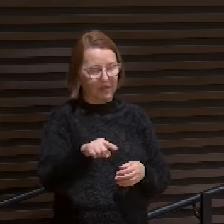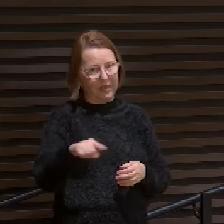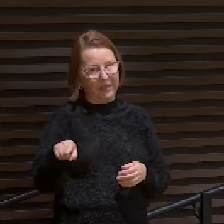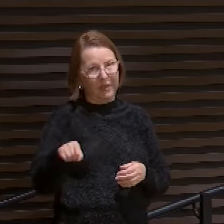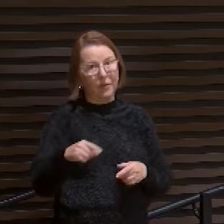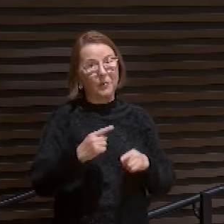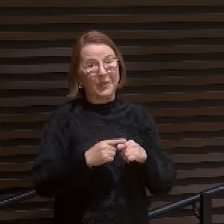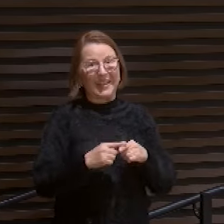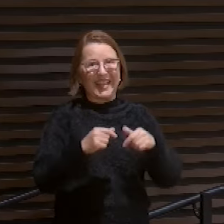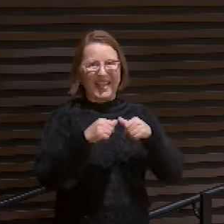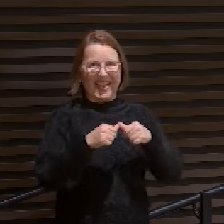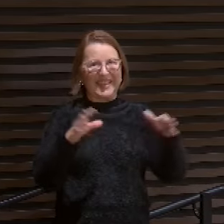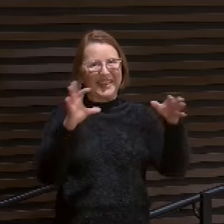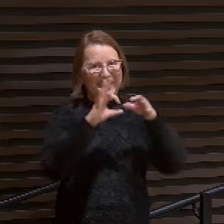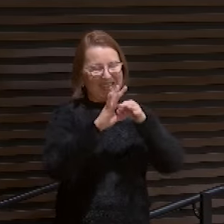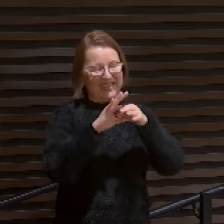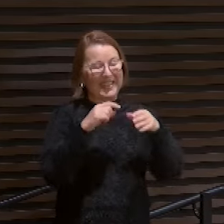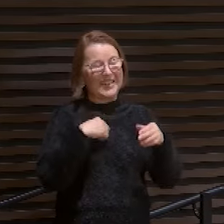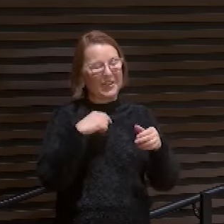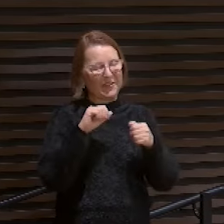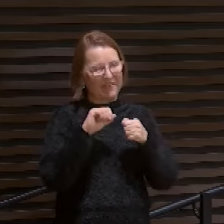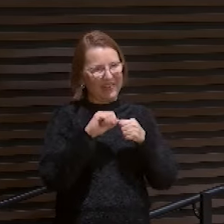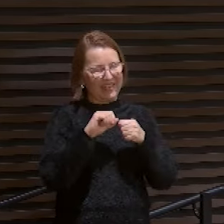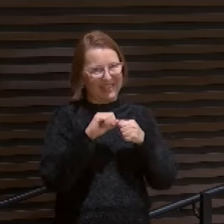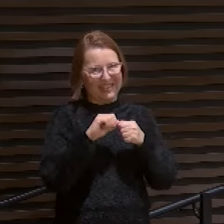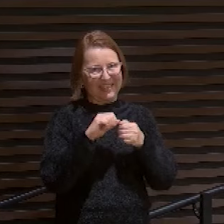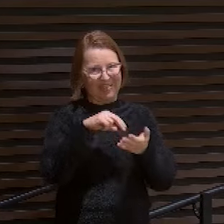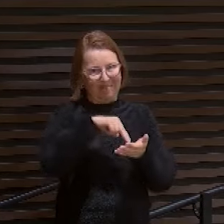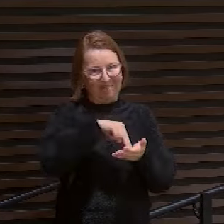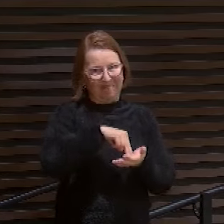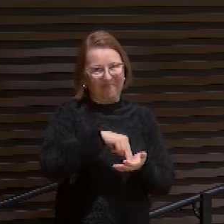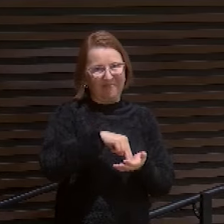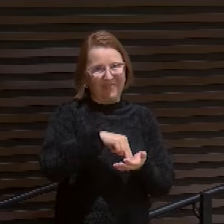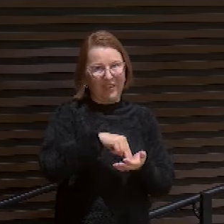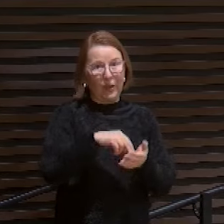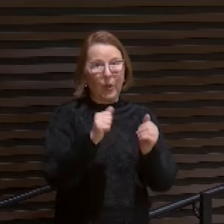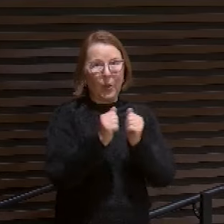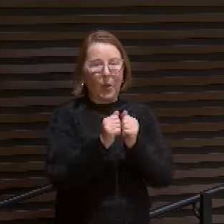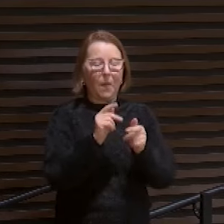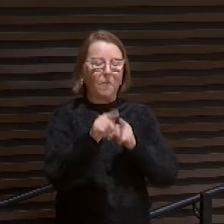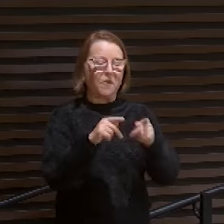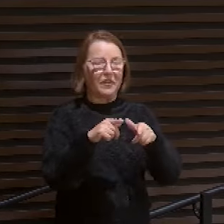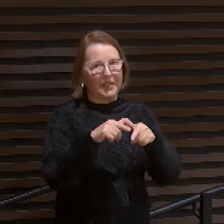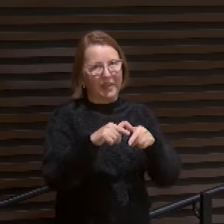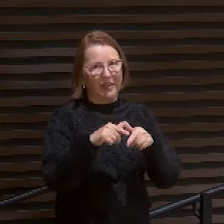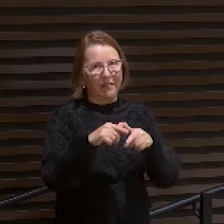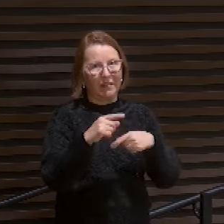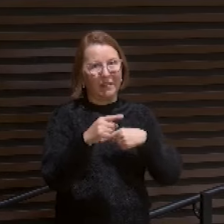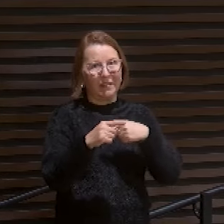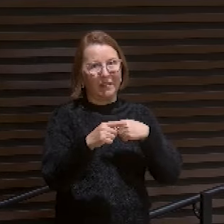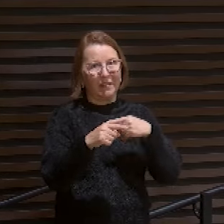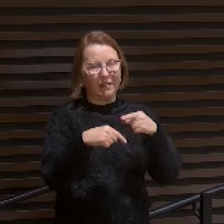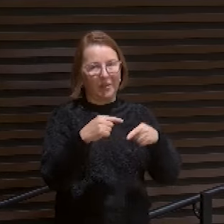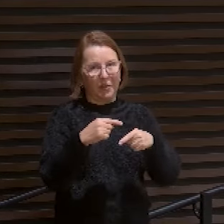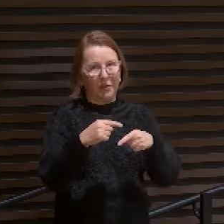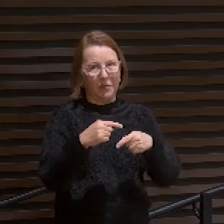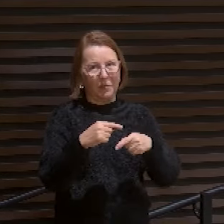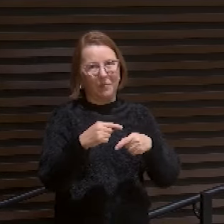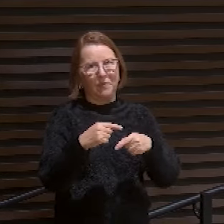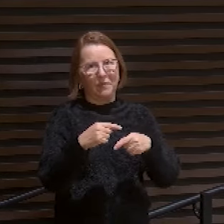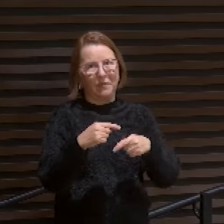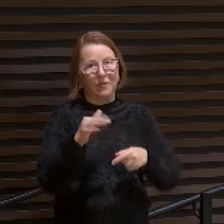de Israel depois daqueles dias, diz o Senhor. Na sua